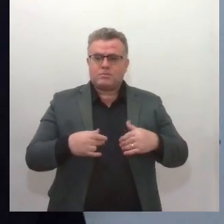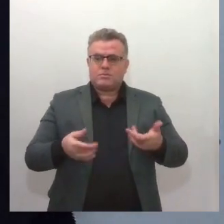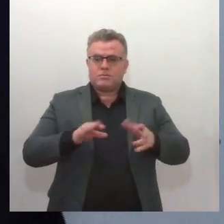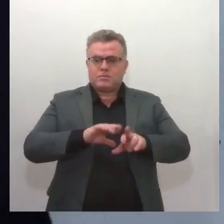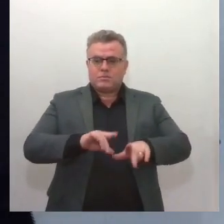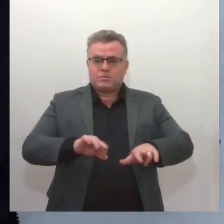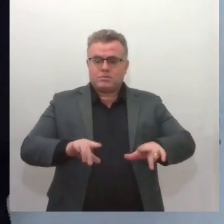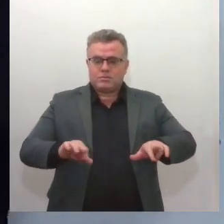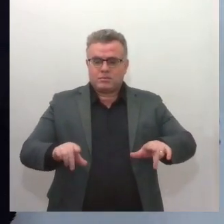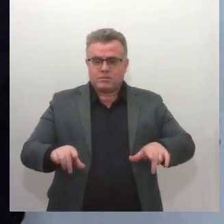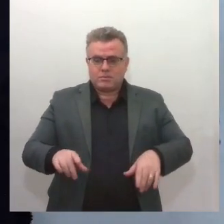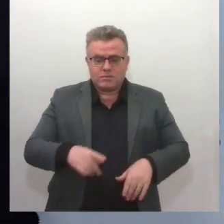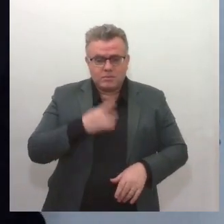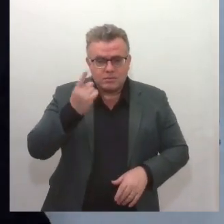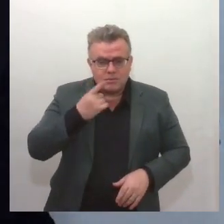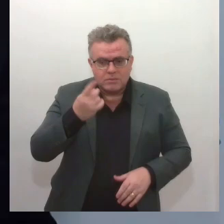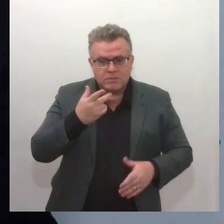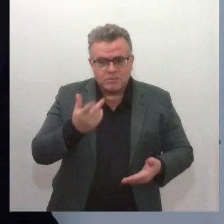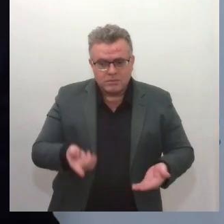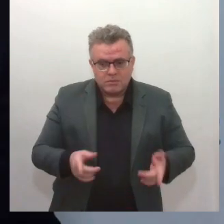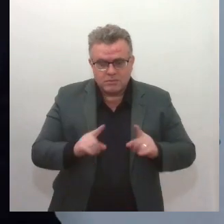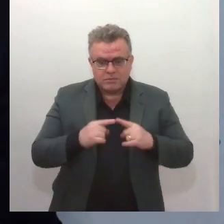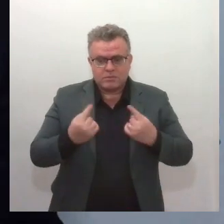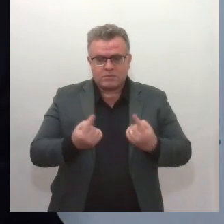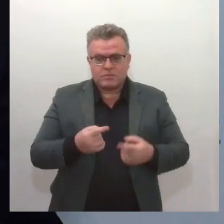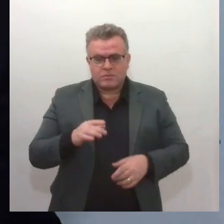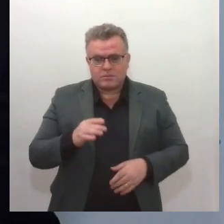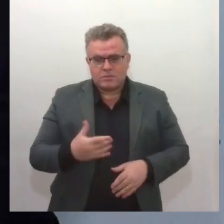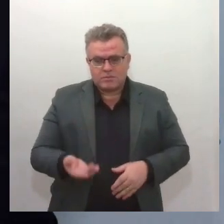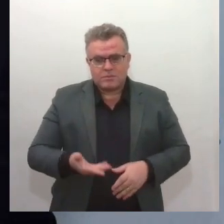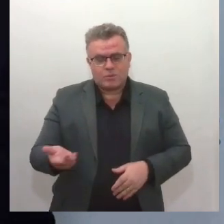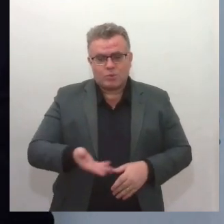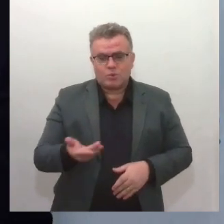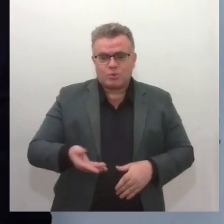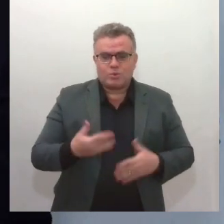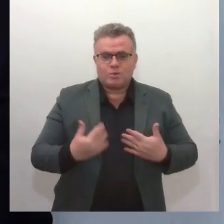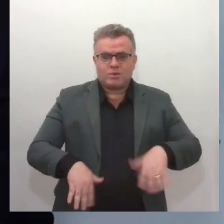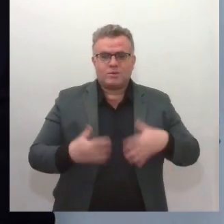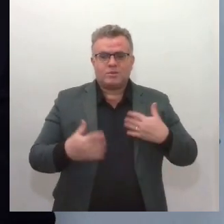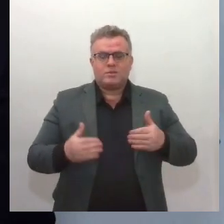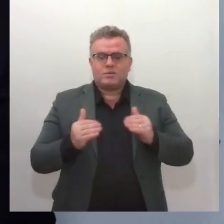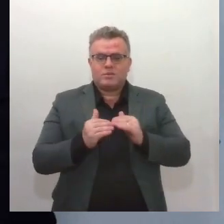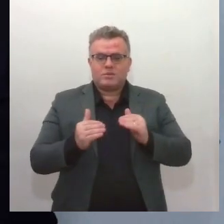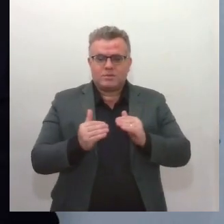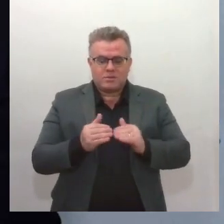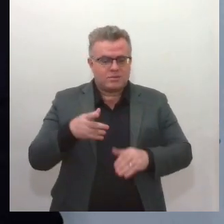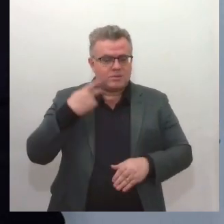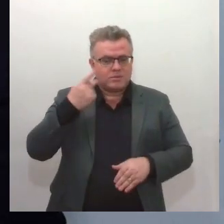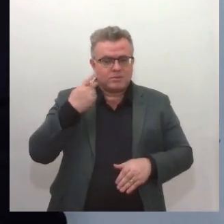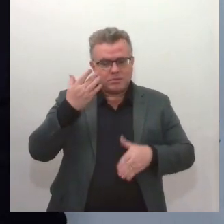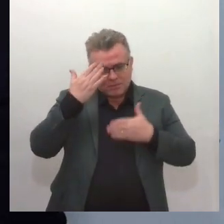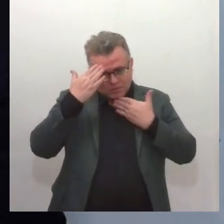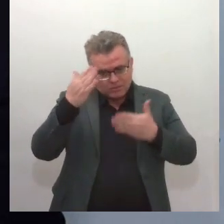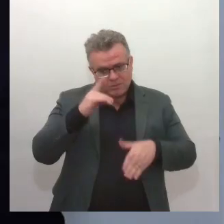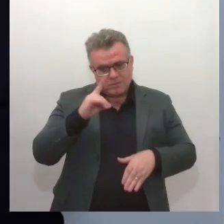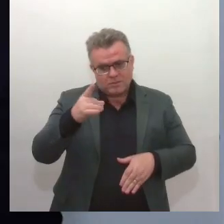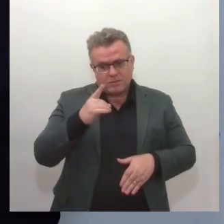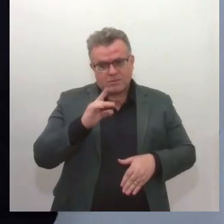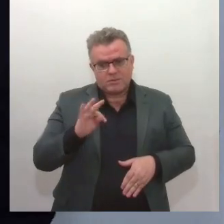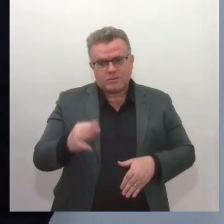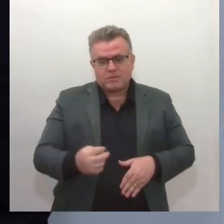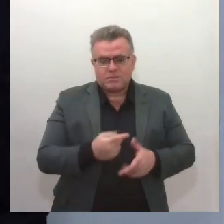sessão bastante movimentada. Ah, muito movimentada. Isso faz parte do parlamento, né? A gente tem que agradecer a Deus por tudo isso, né? Já que domingo nós temos a